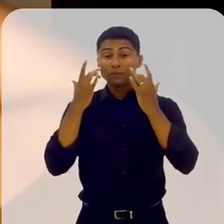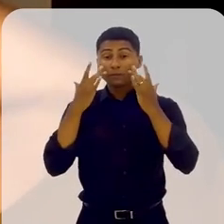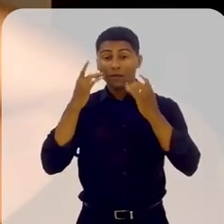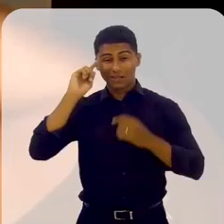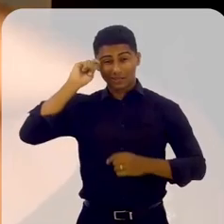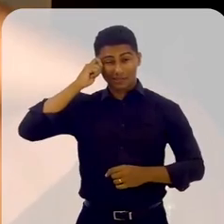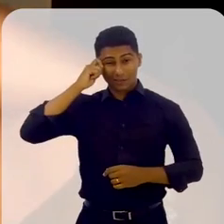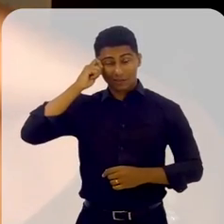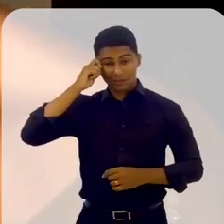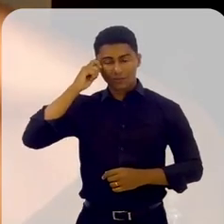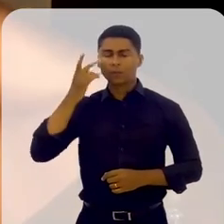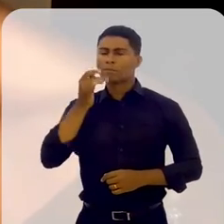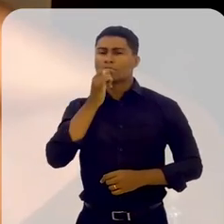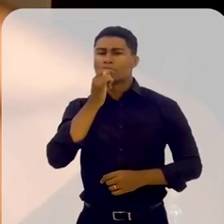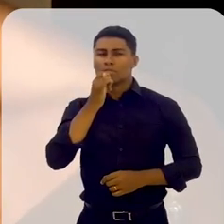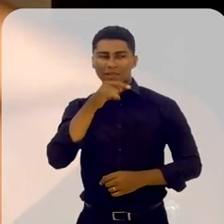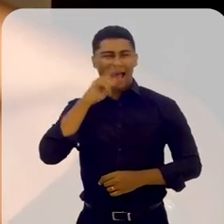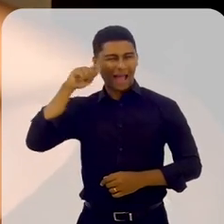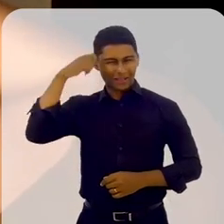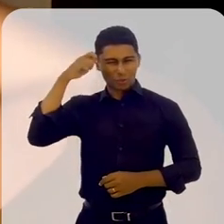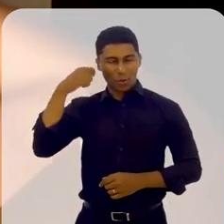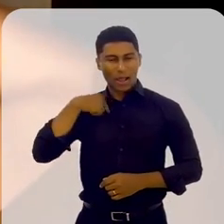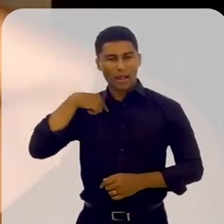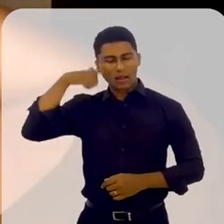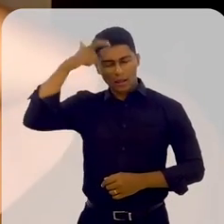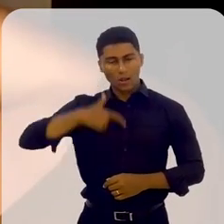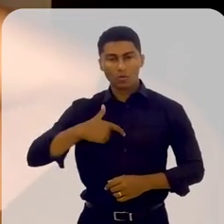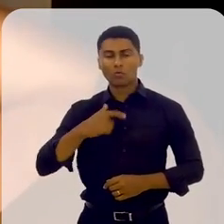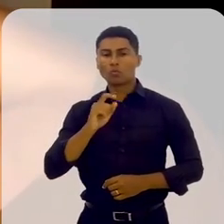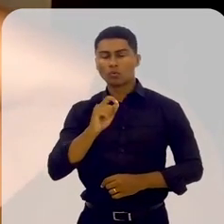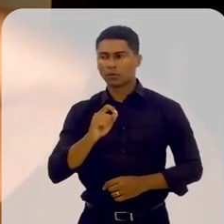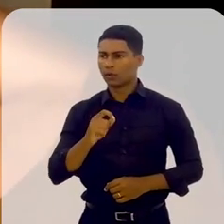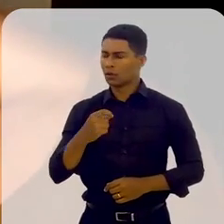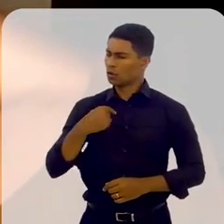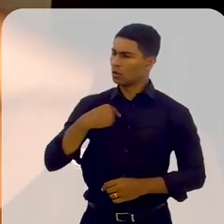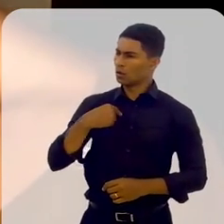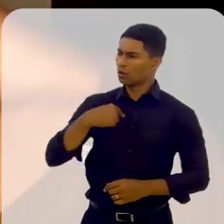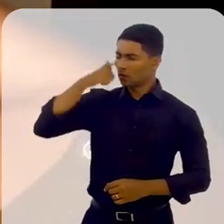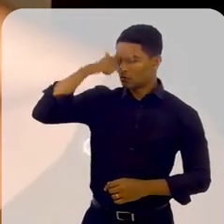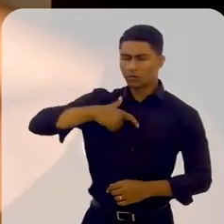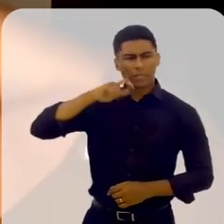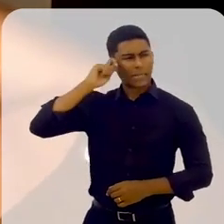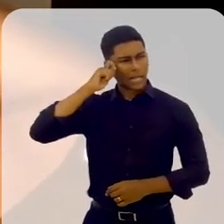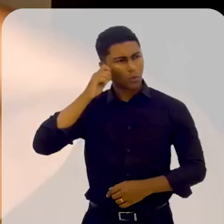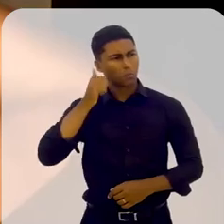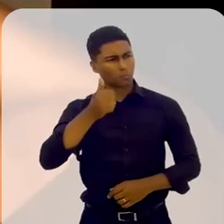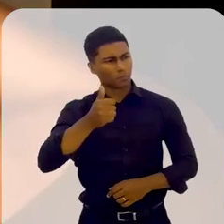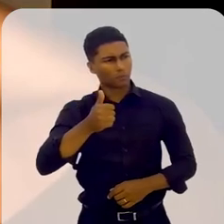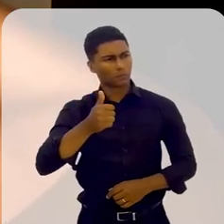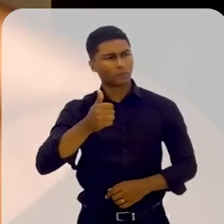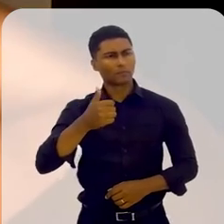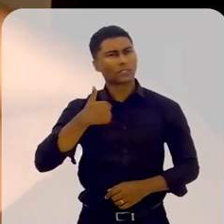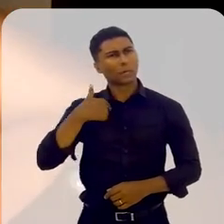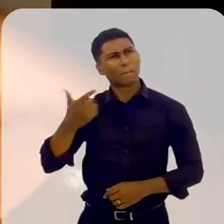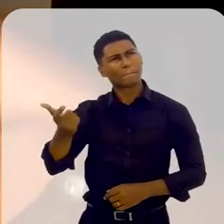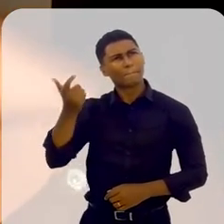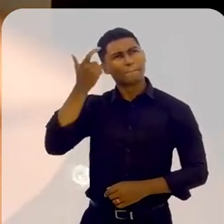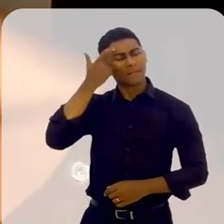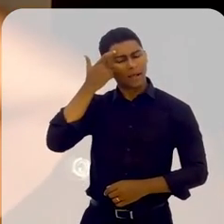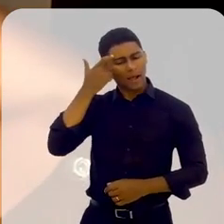passei de ser um negro que sabia que era negro, e dos atravessamentos que isso tinha, para um negro que se